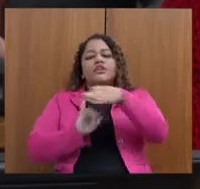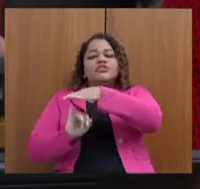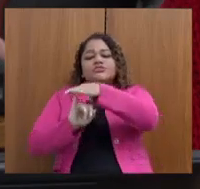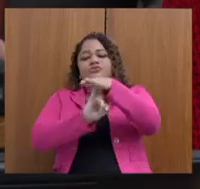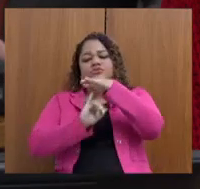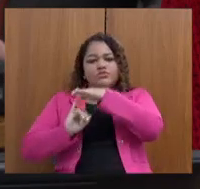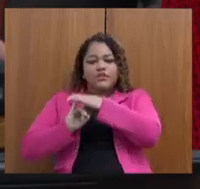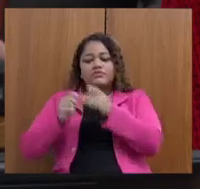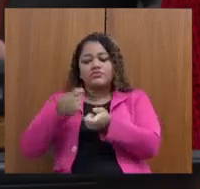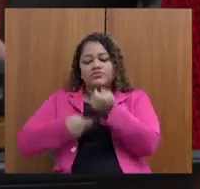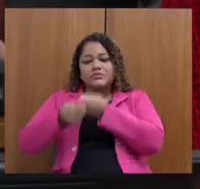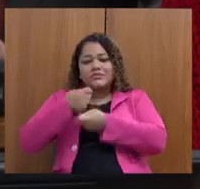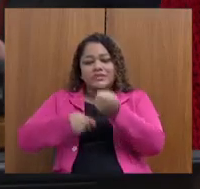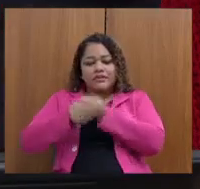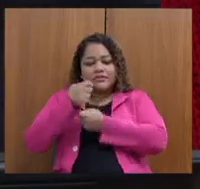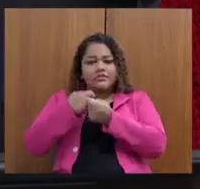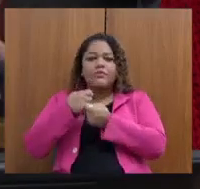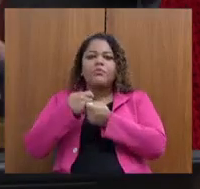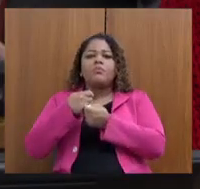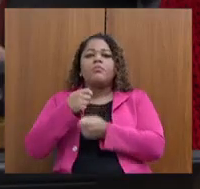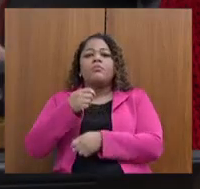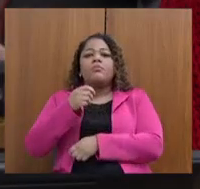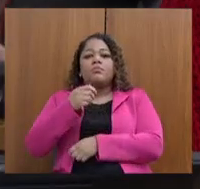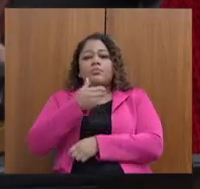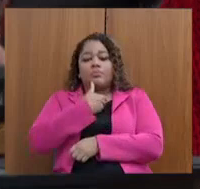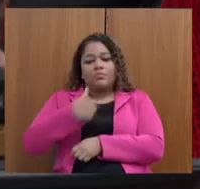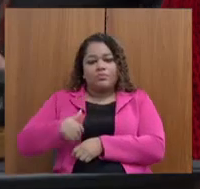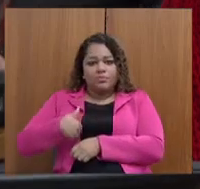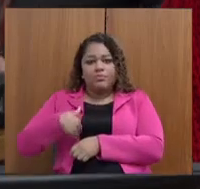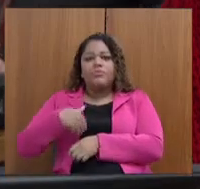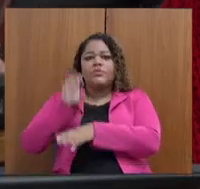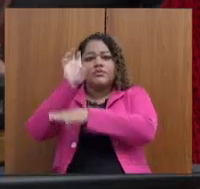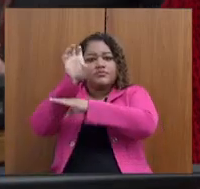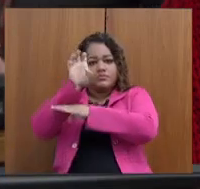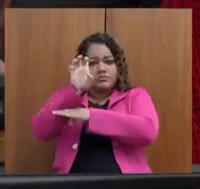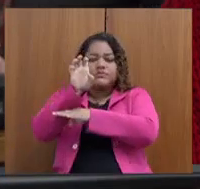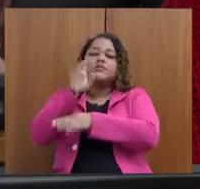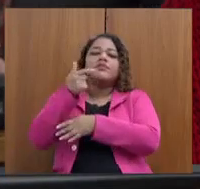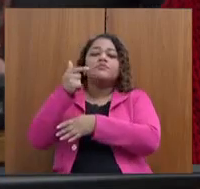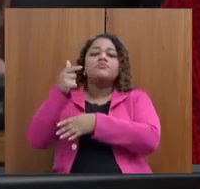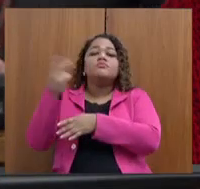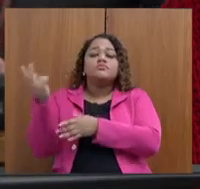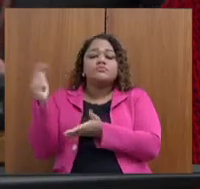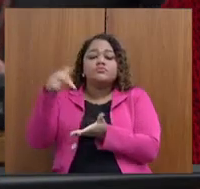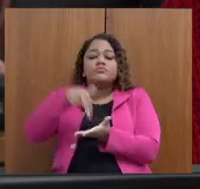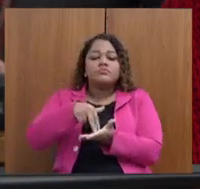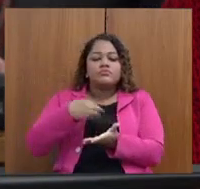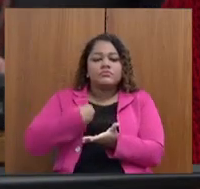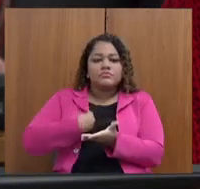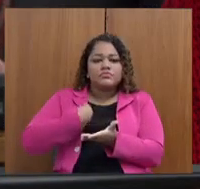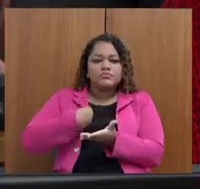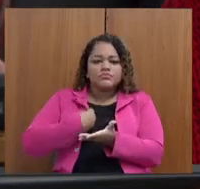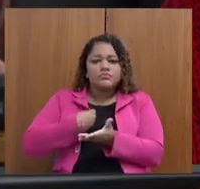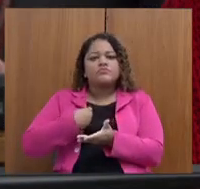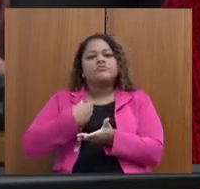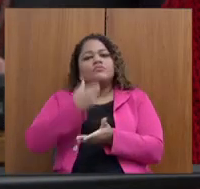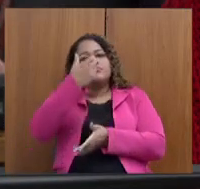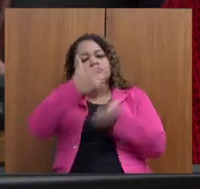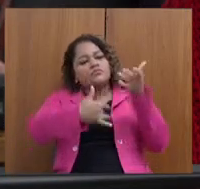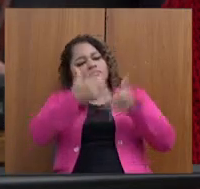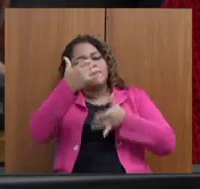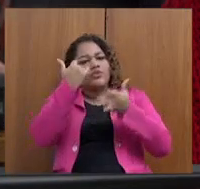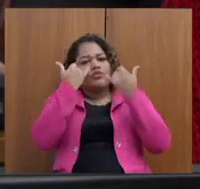comparecer as comissões dessa casa para prestar informações sobre gestão de suas respectivas áreas com objetivo